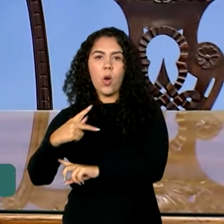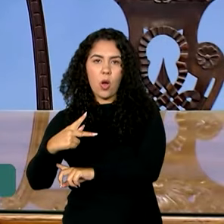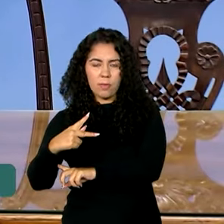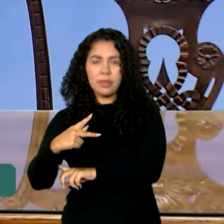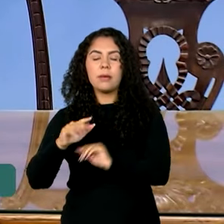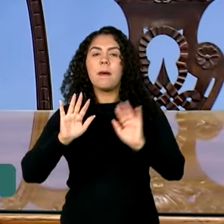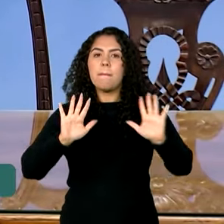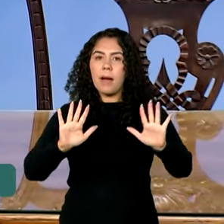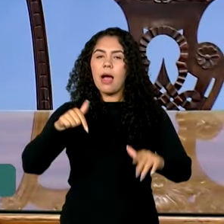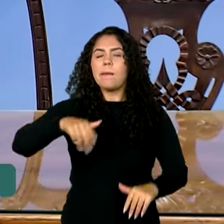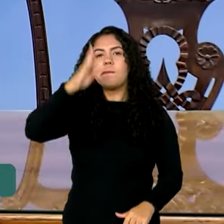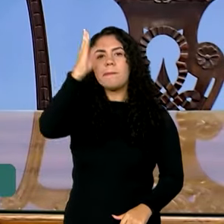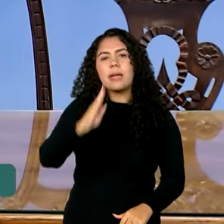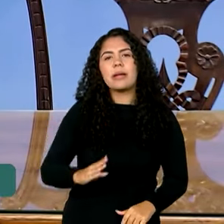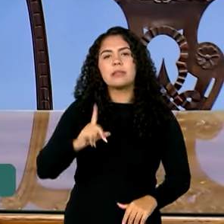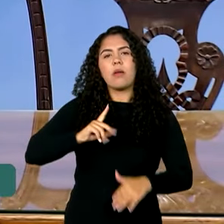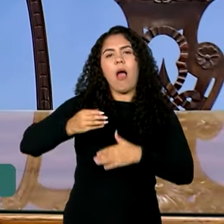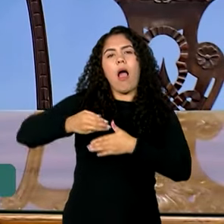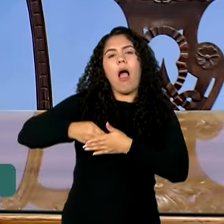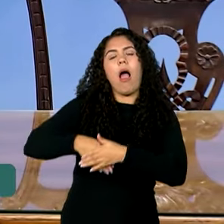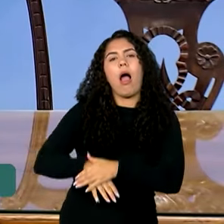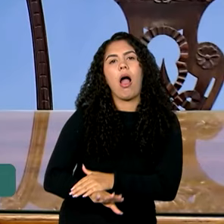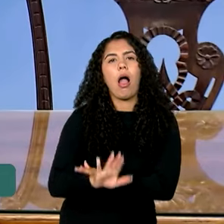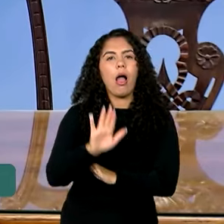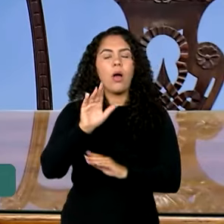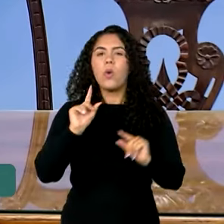Brasil tem uma tradição de